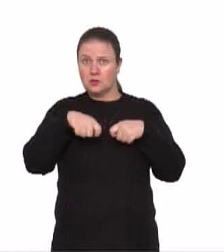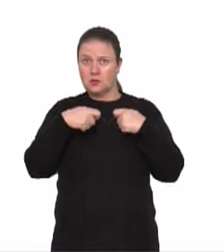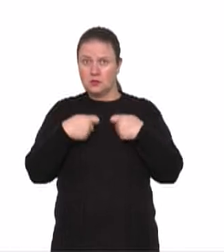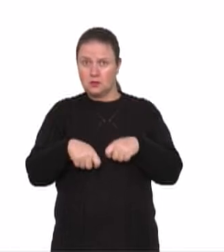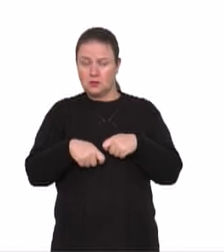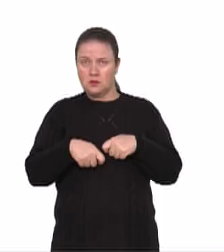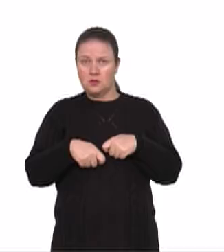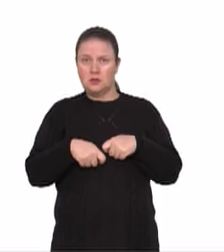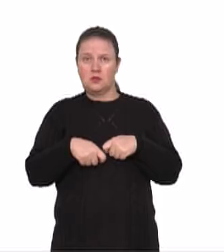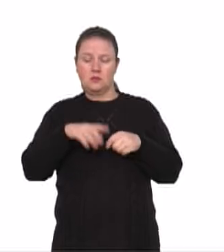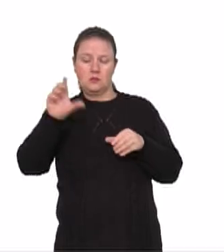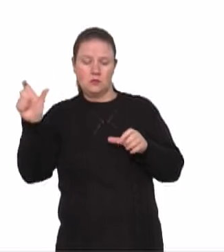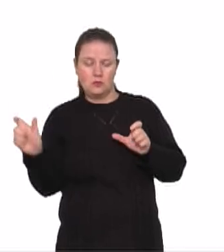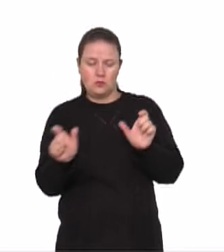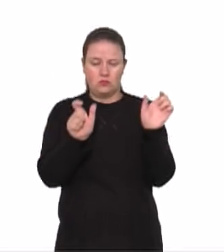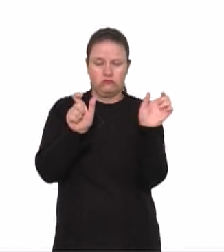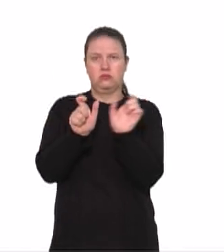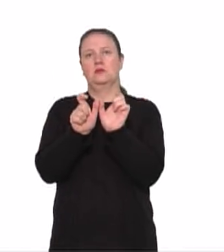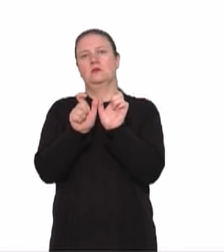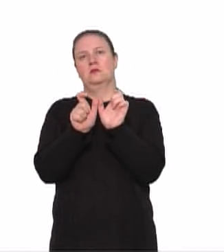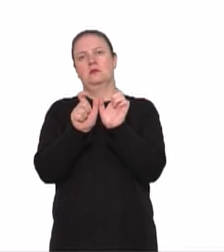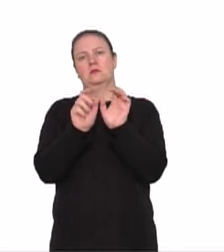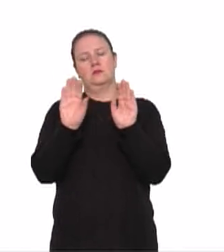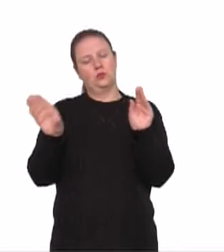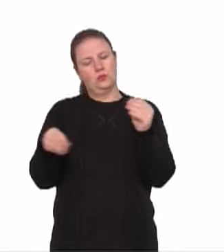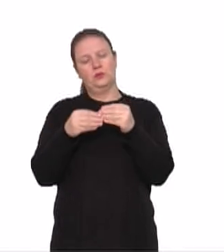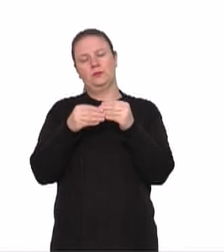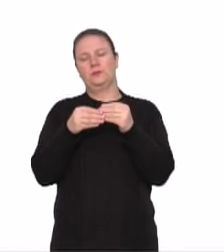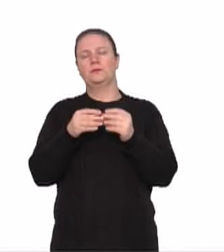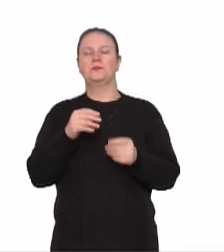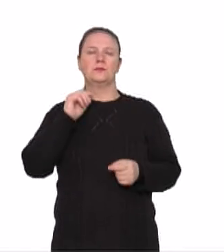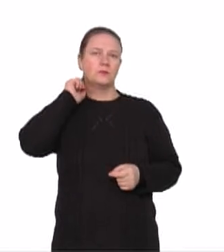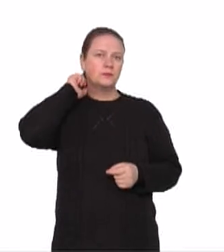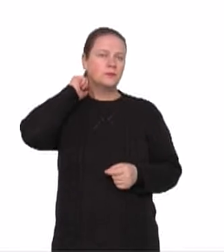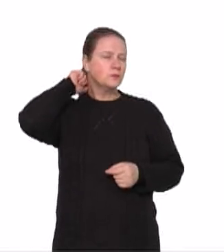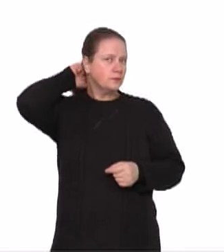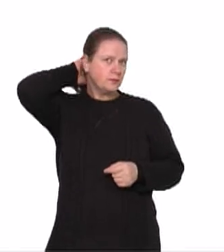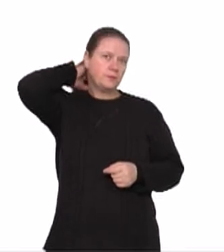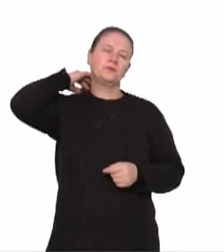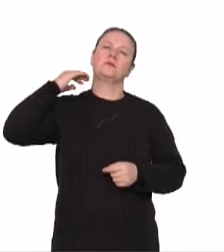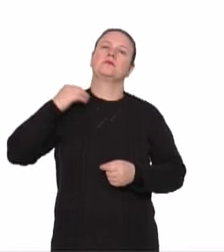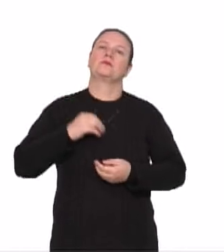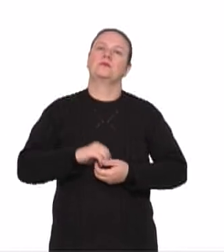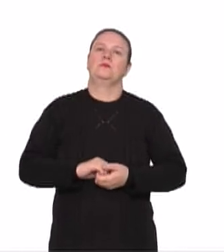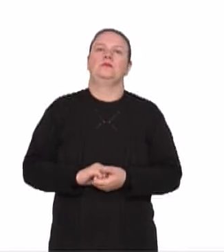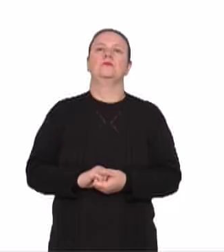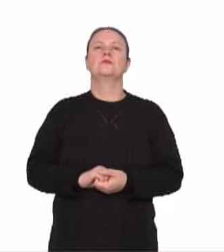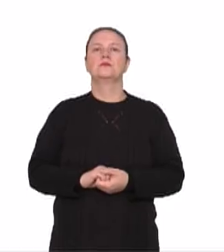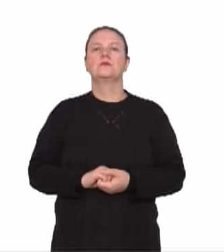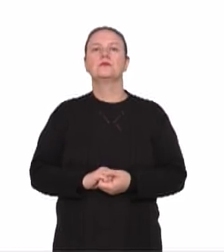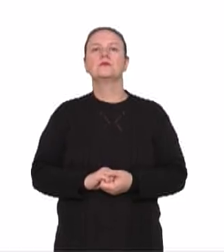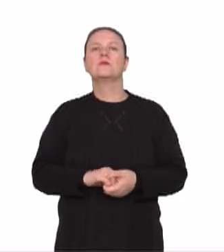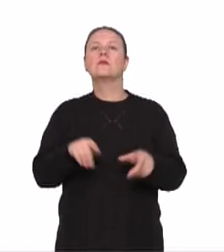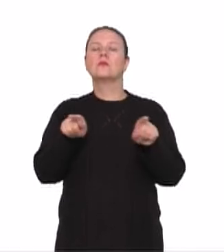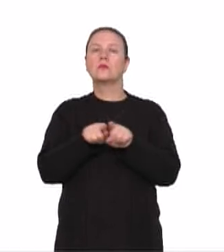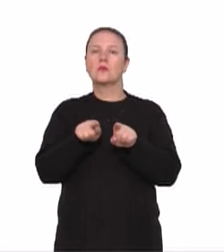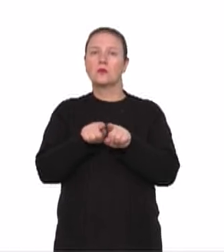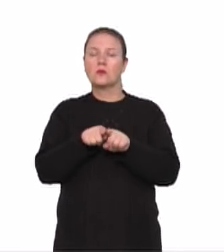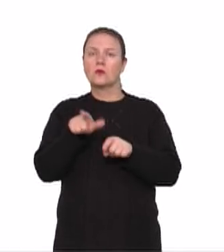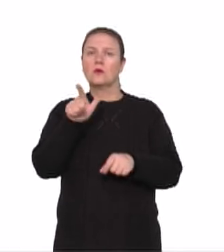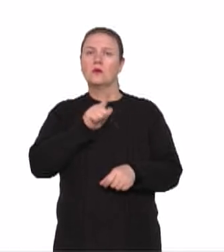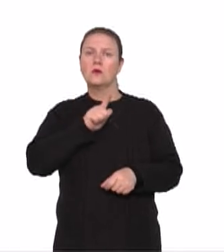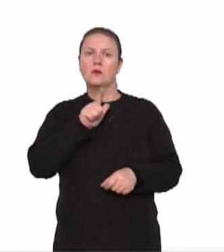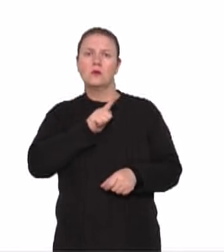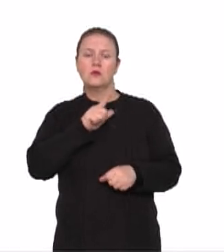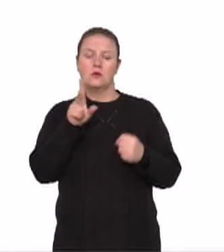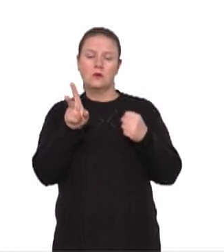objeto direto para a gente entender o sentido, para complementar o sentido. Então, ele fez um cruzamento. E aí, a gente tem